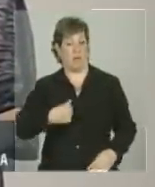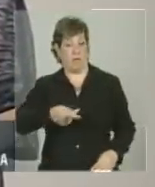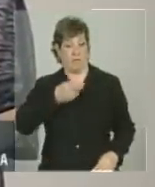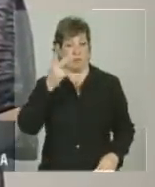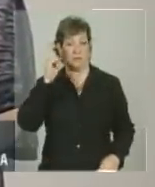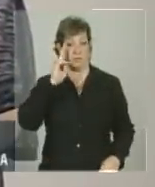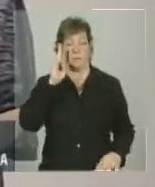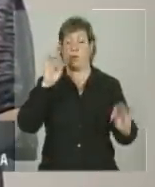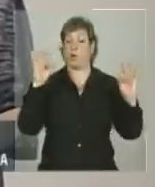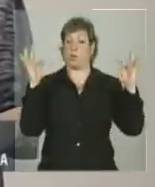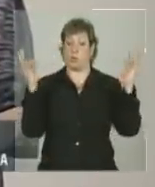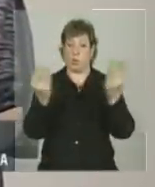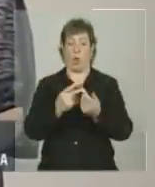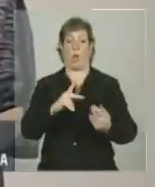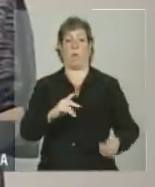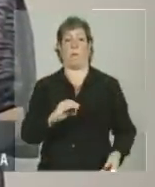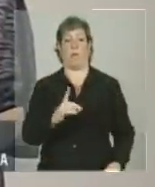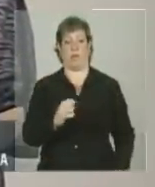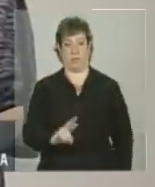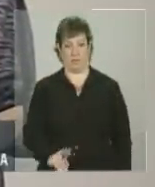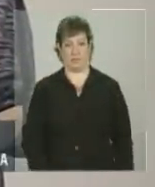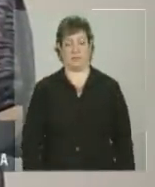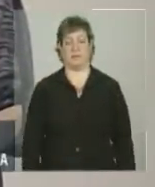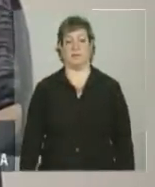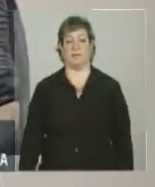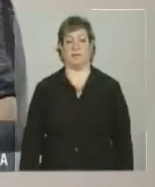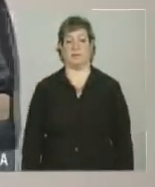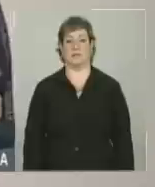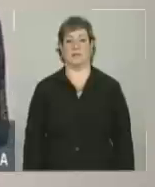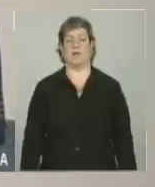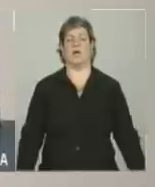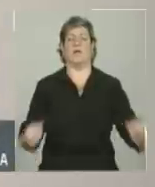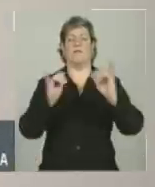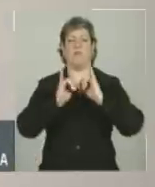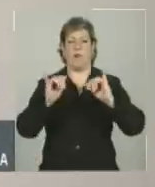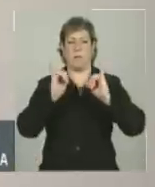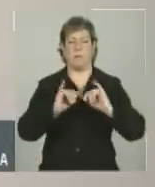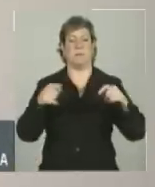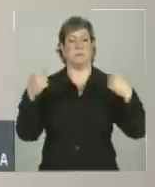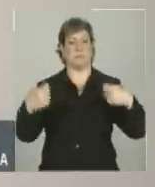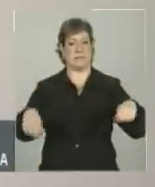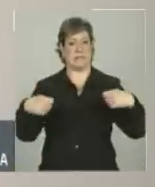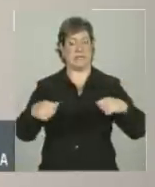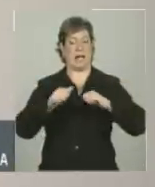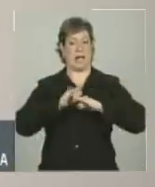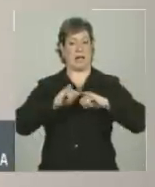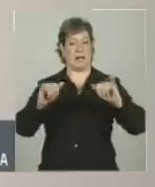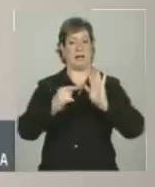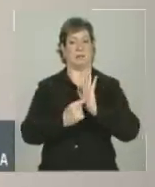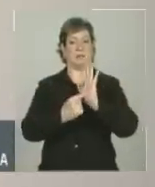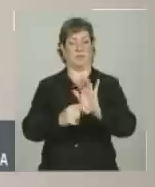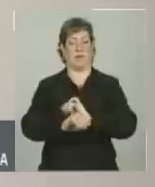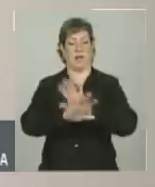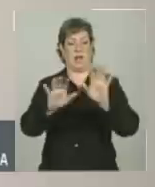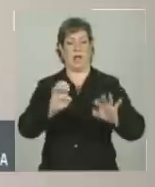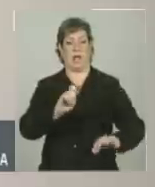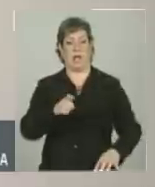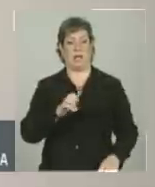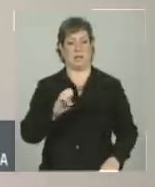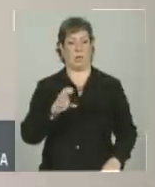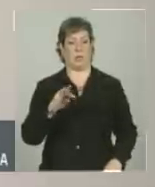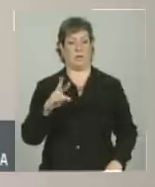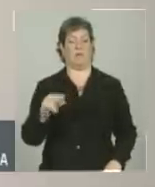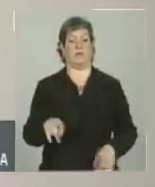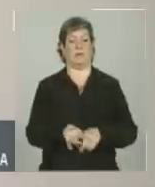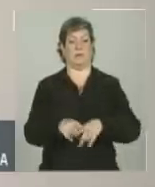todos os poderes. As informações deverão ser abertas pelo Executivo, pelo